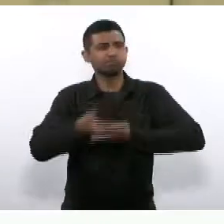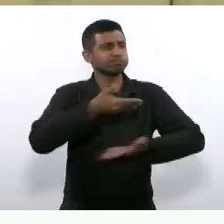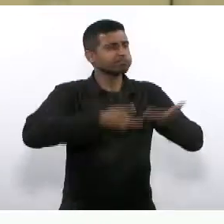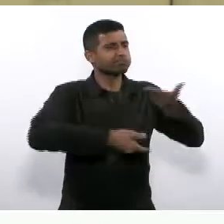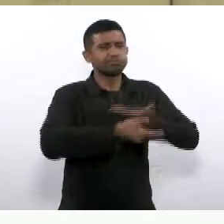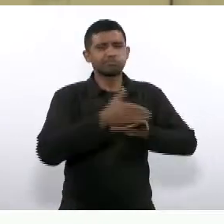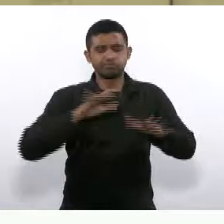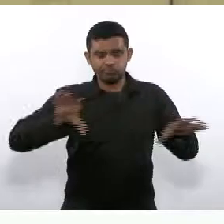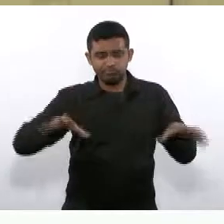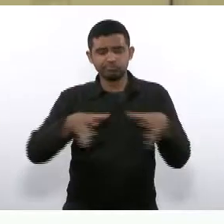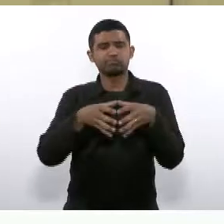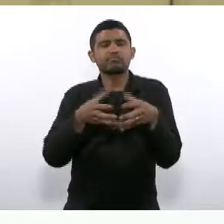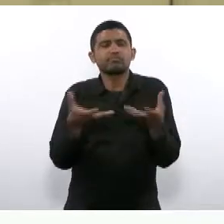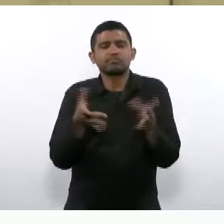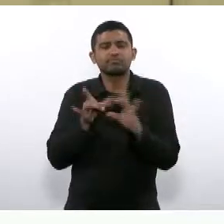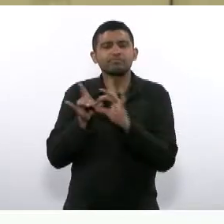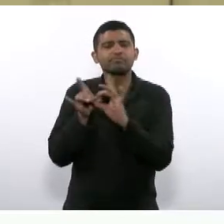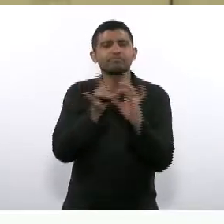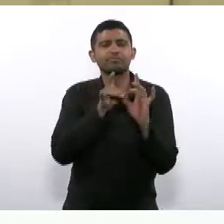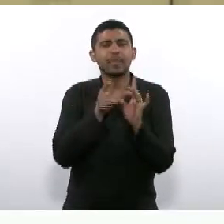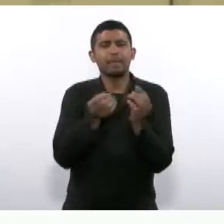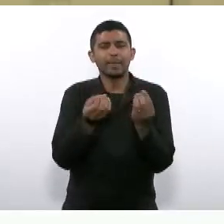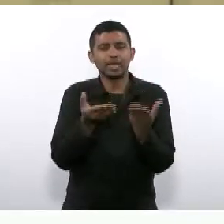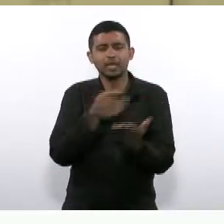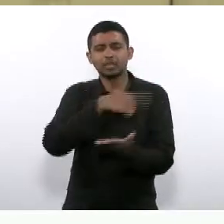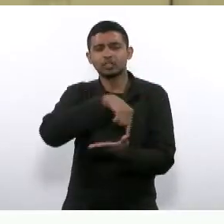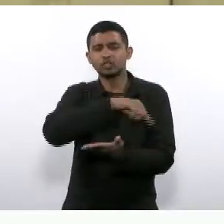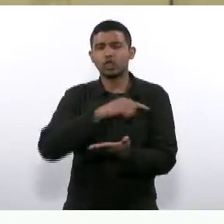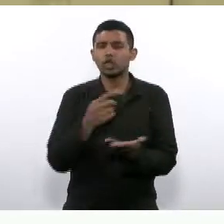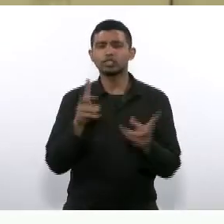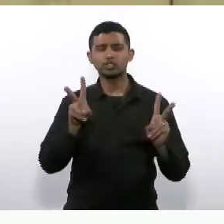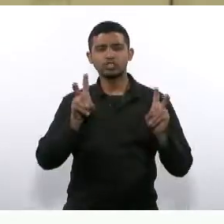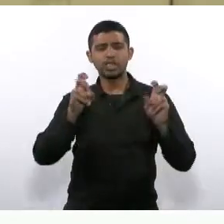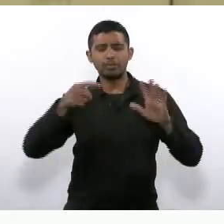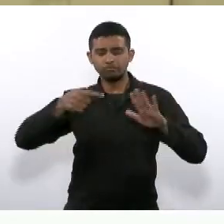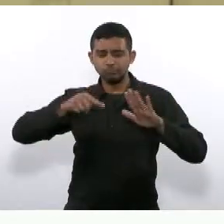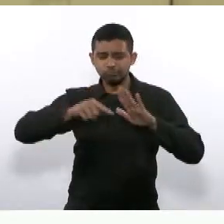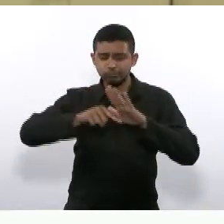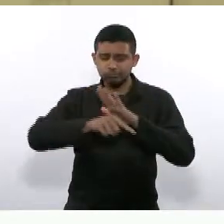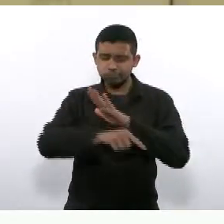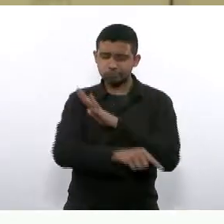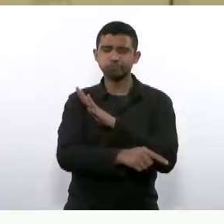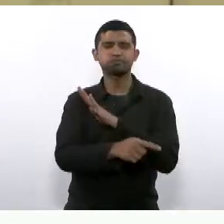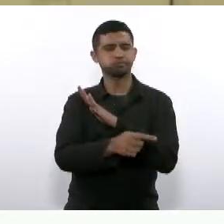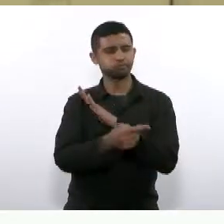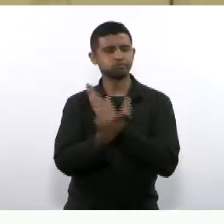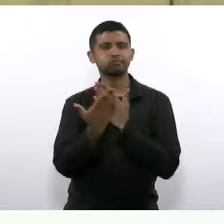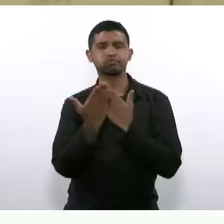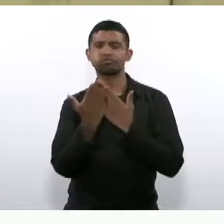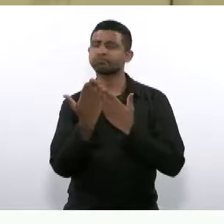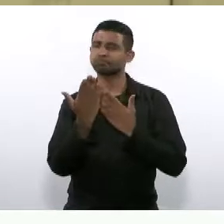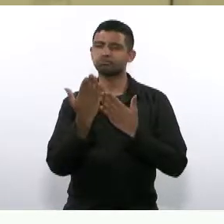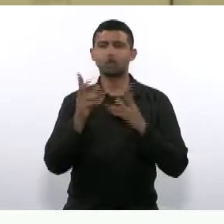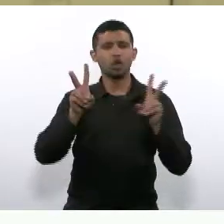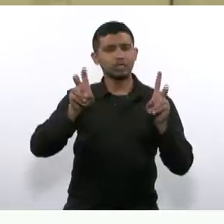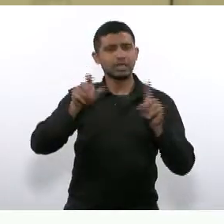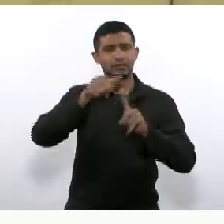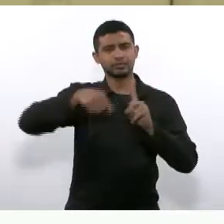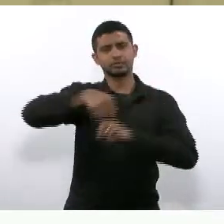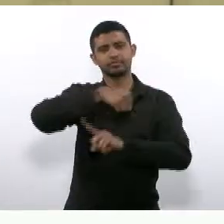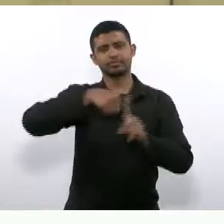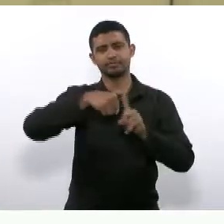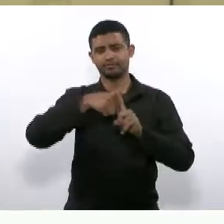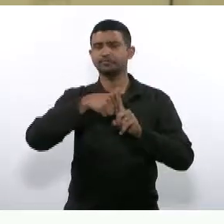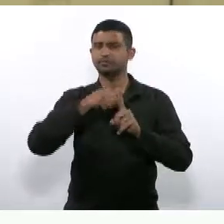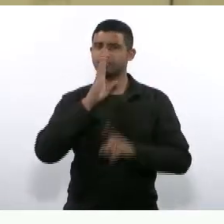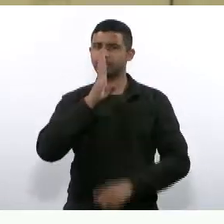gente pudesse realmente nos apropriar e nos aprofundarmos nessa questão do feminicídio